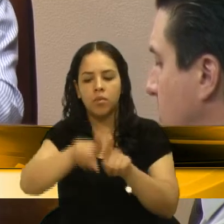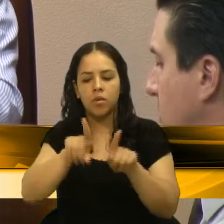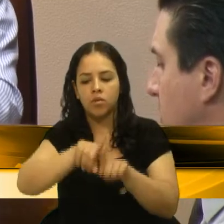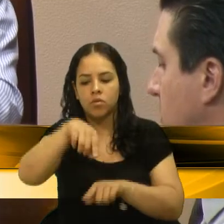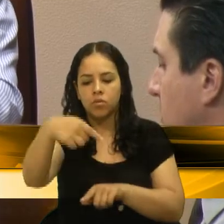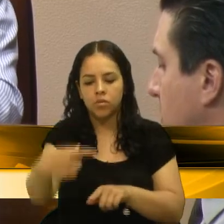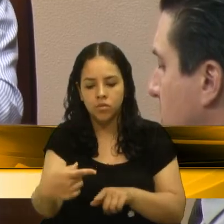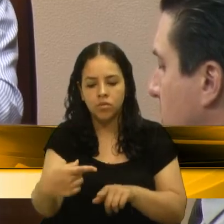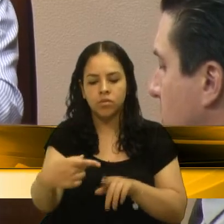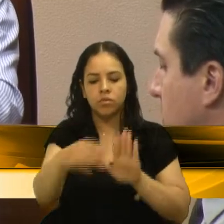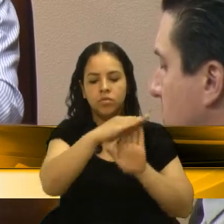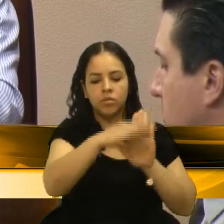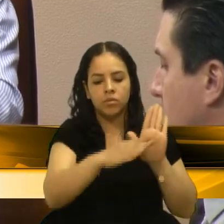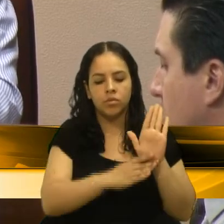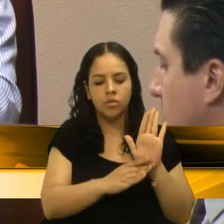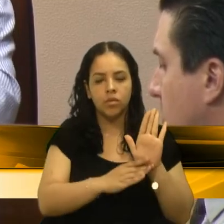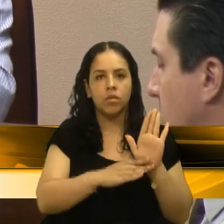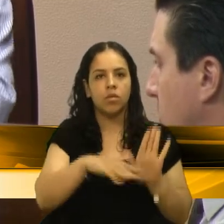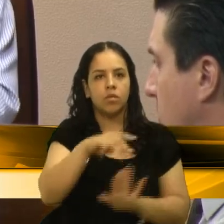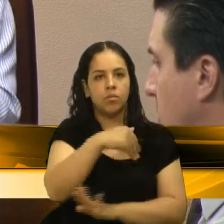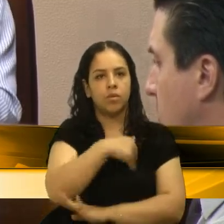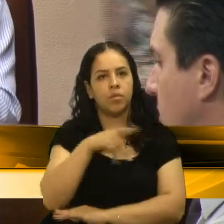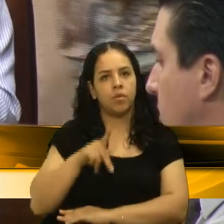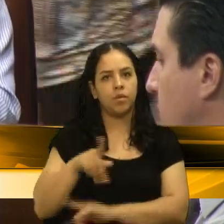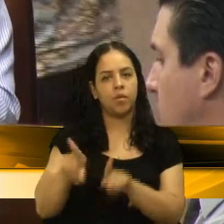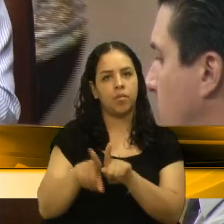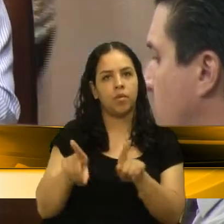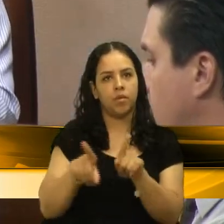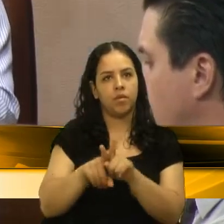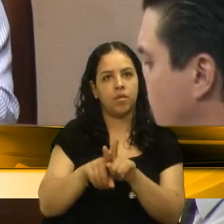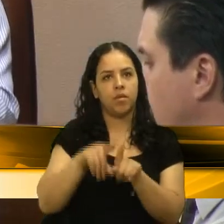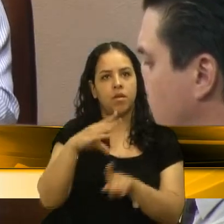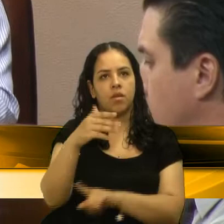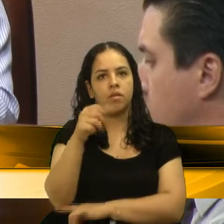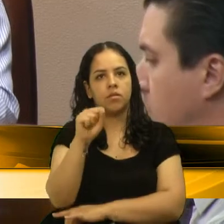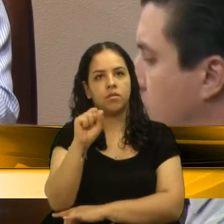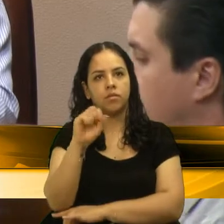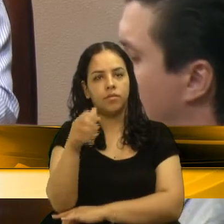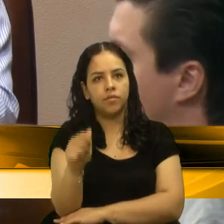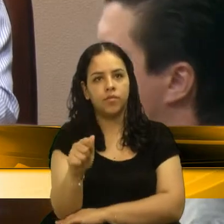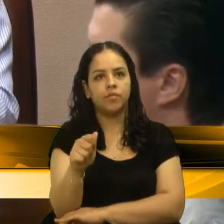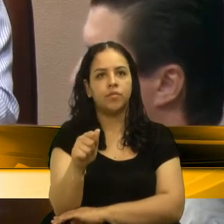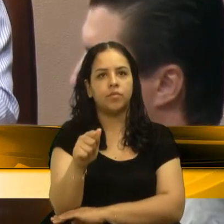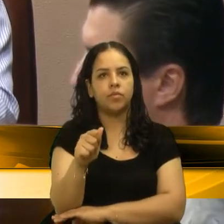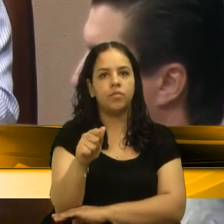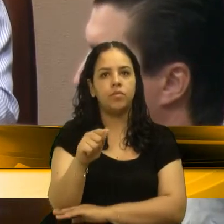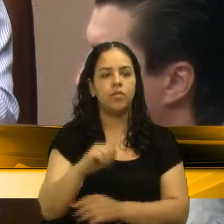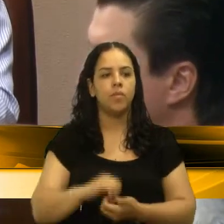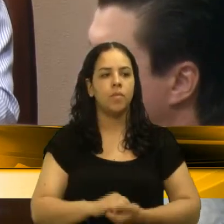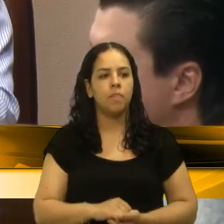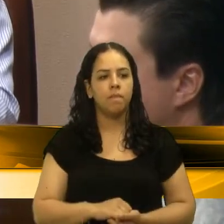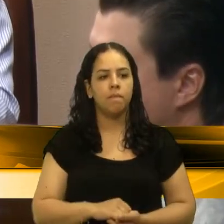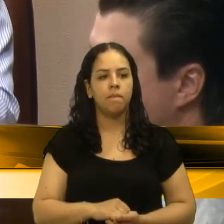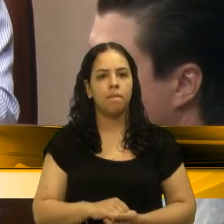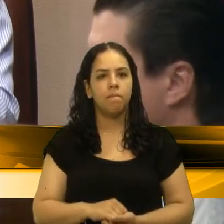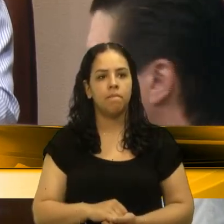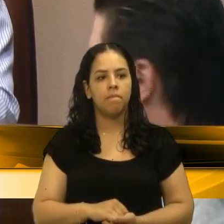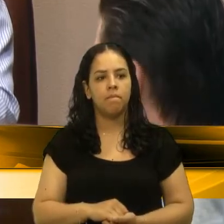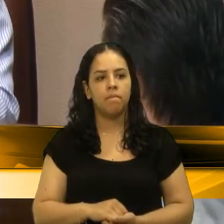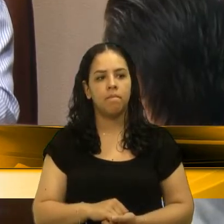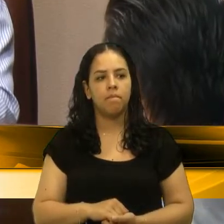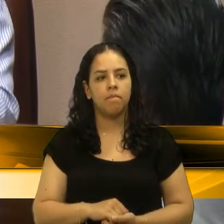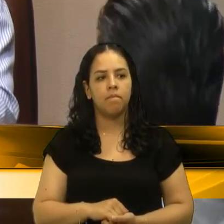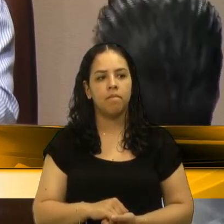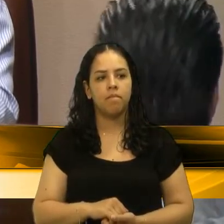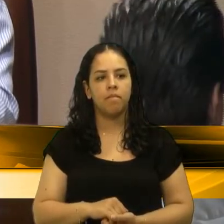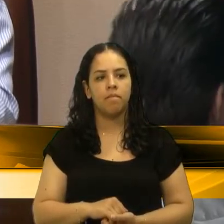da sociedade civil e também o Ministério Público Federal. Doutora Cássia, em seu entender, considerando sua formação jurídica e o cargo que exerce junto ao município